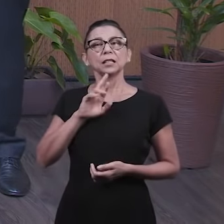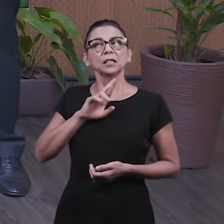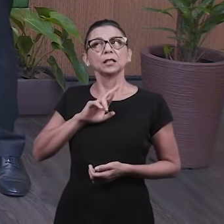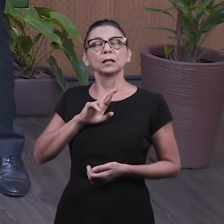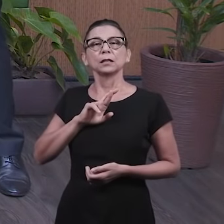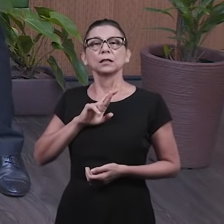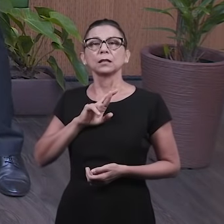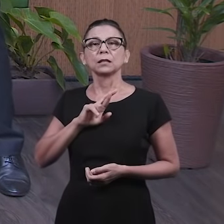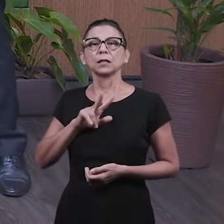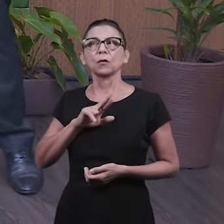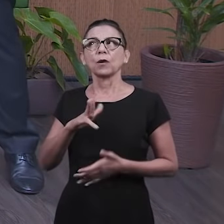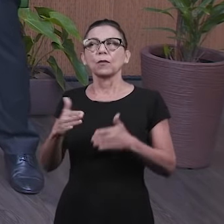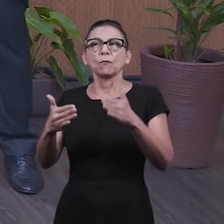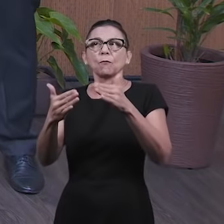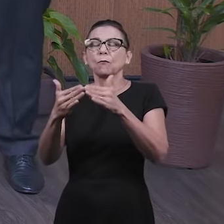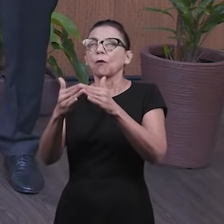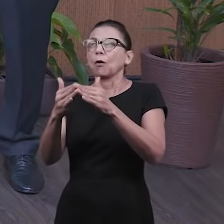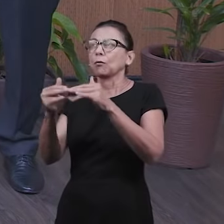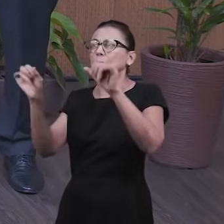essa fé é vã.